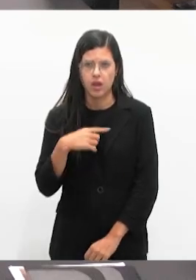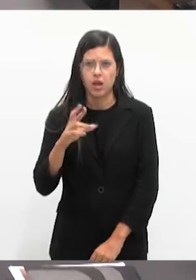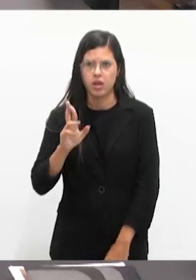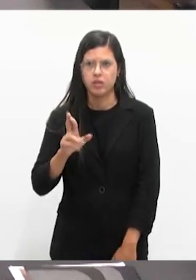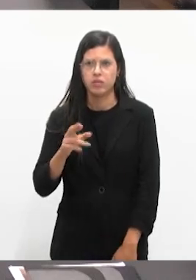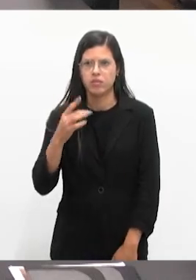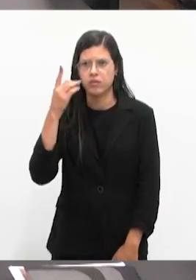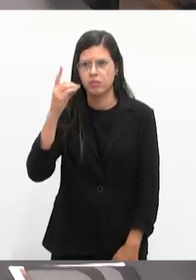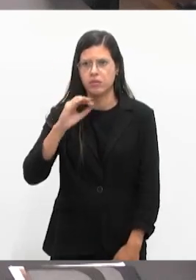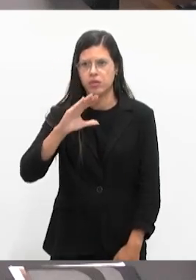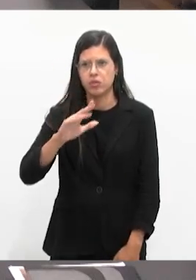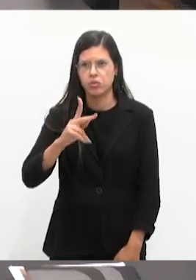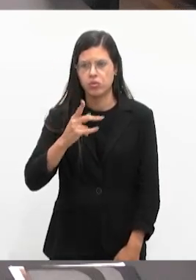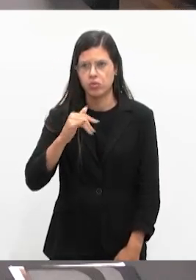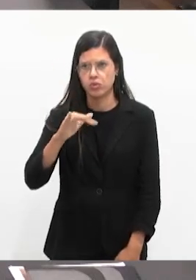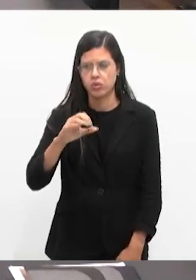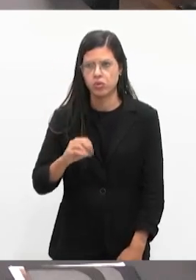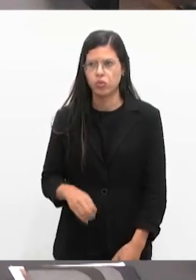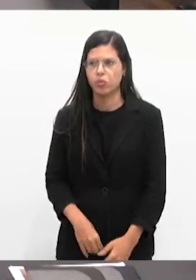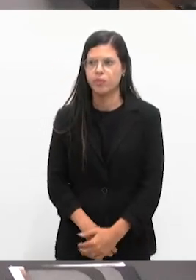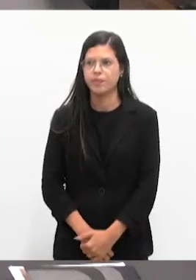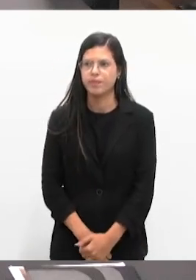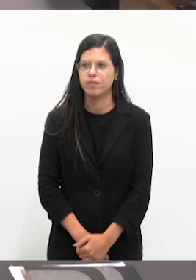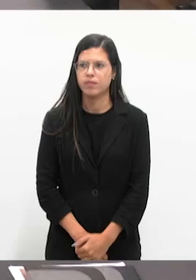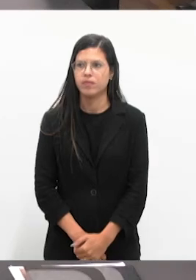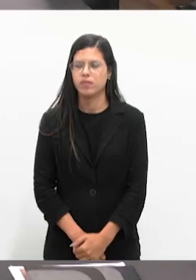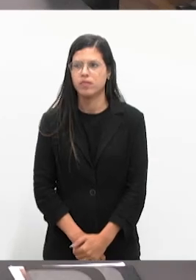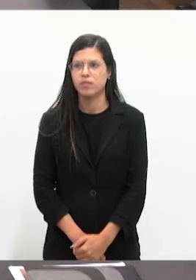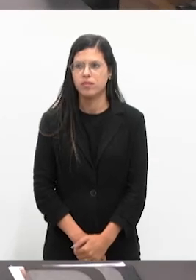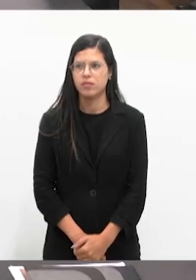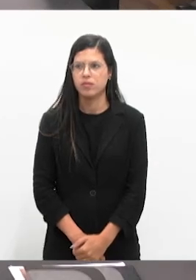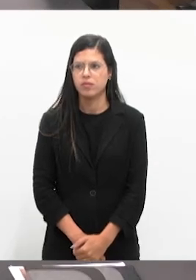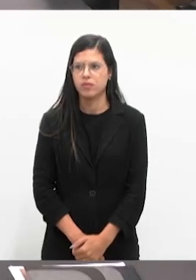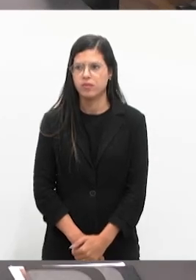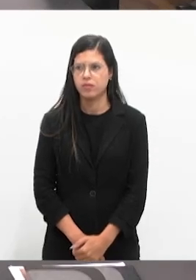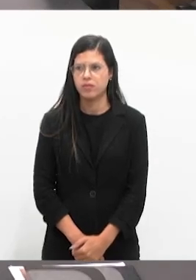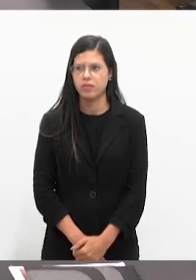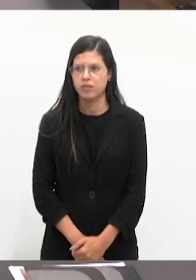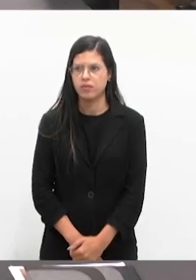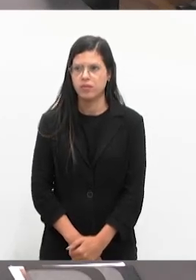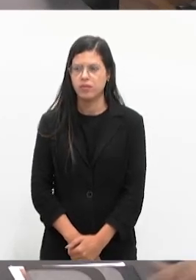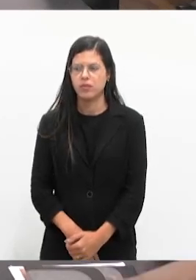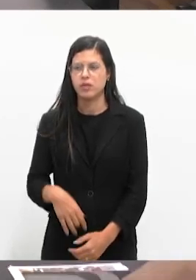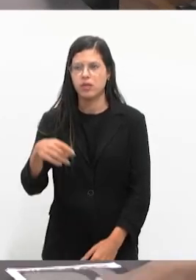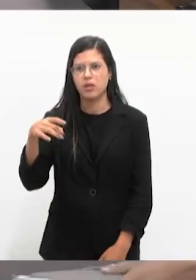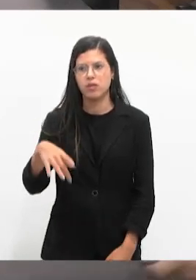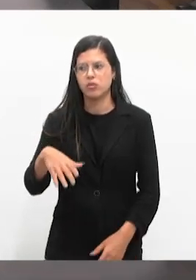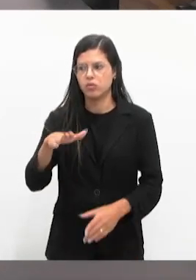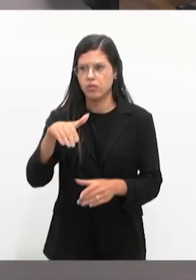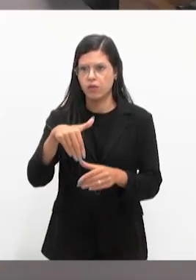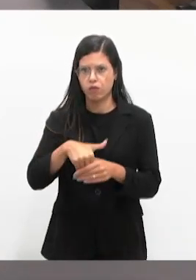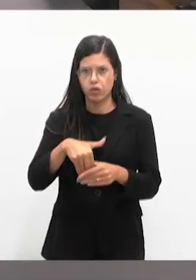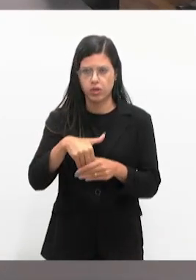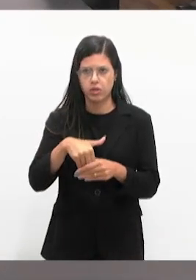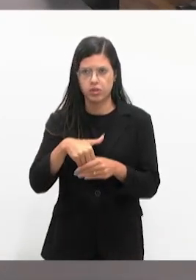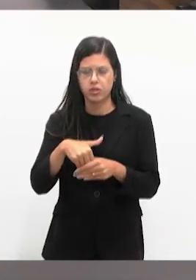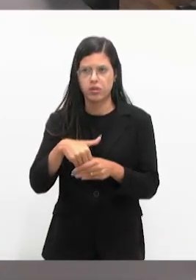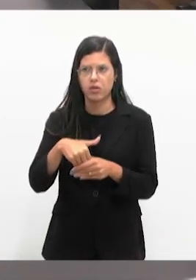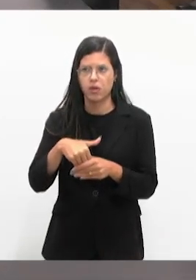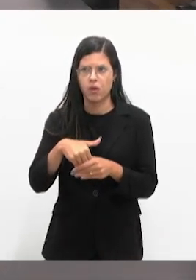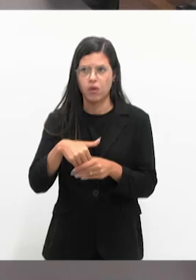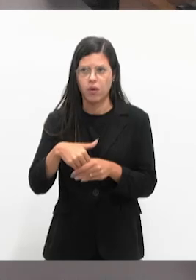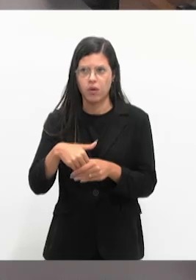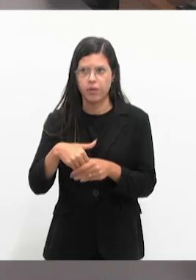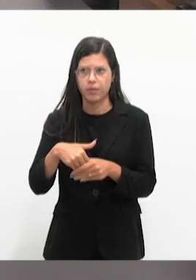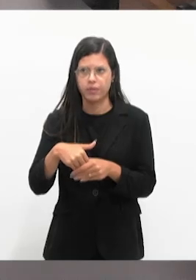presidente. Machado. Na última eleição das comissões, eu fui eleito